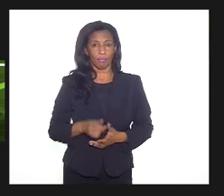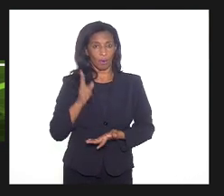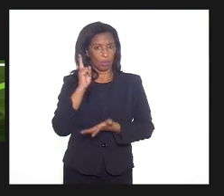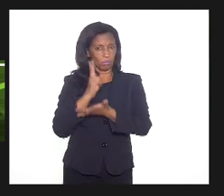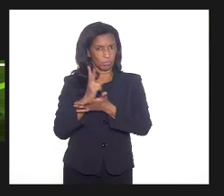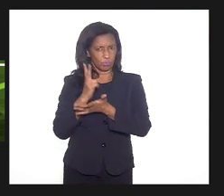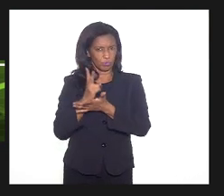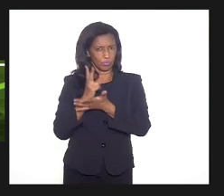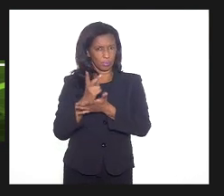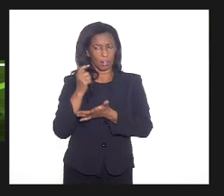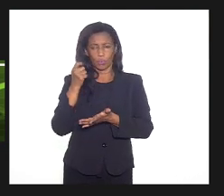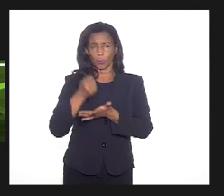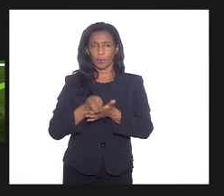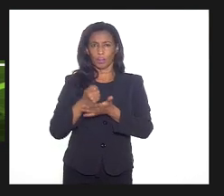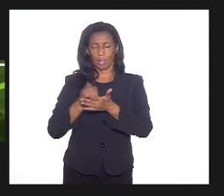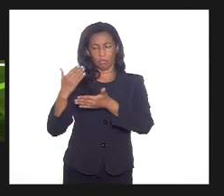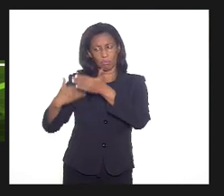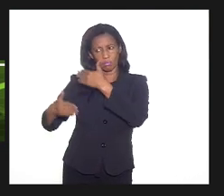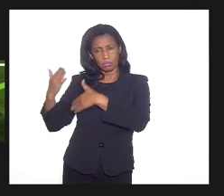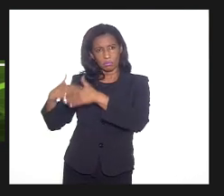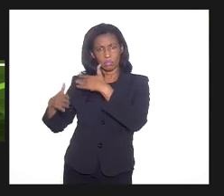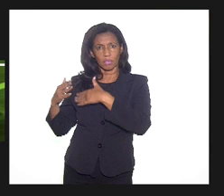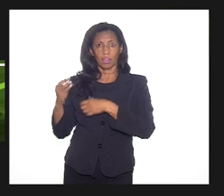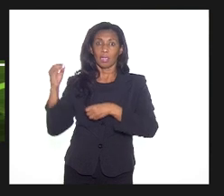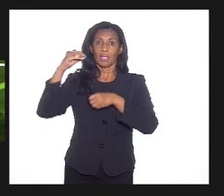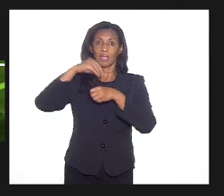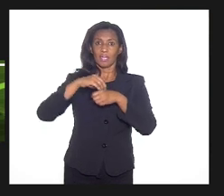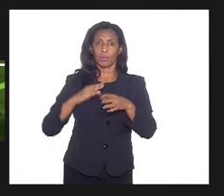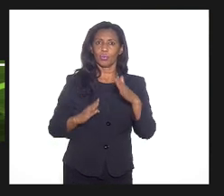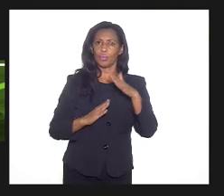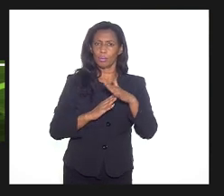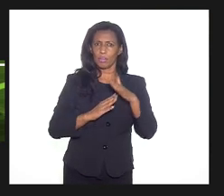mantivesse os critérios anteriores, ele estaria dentro do limite com